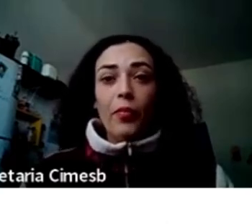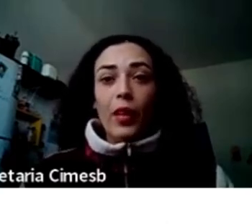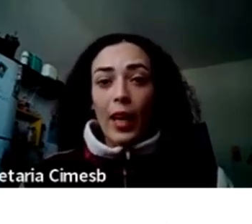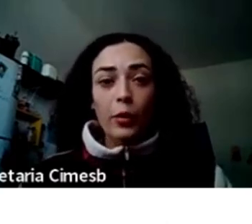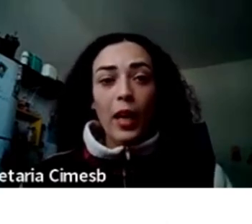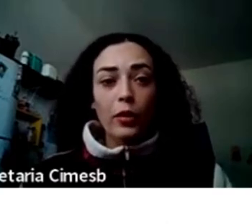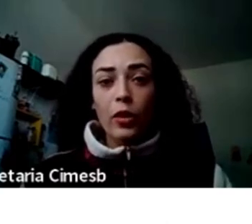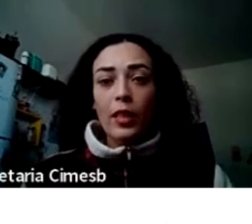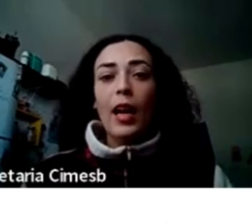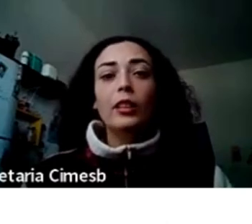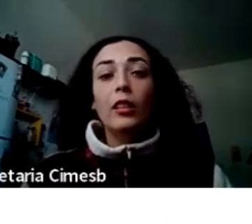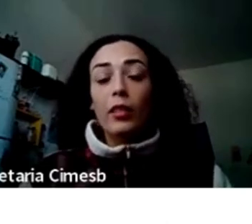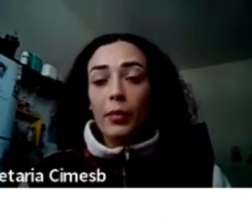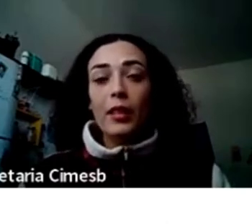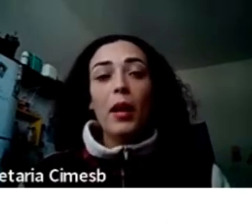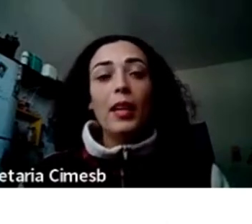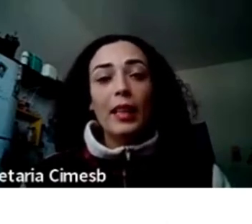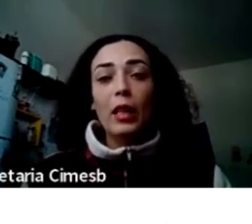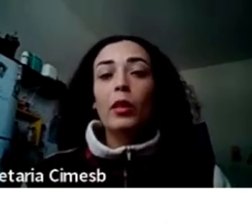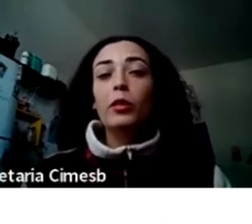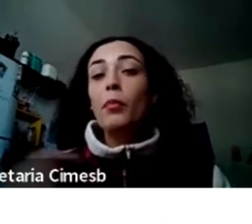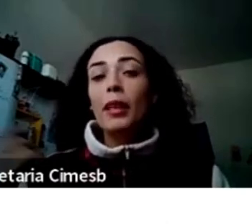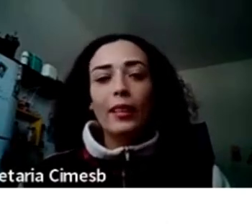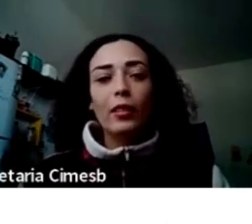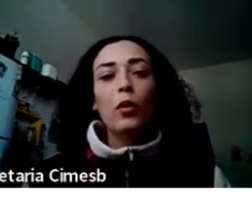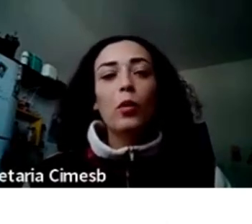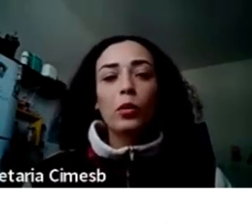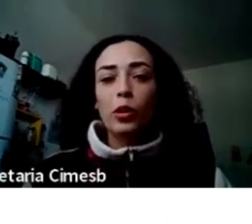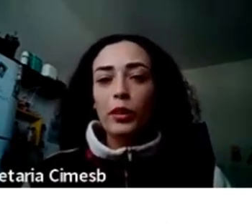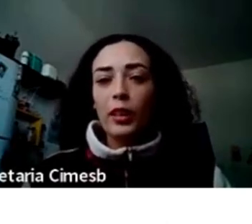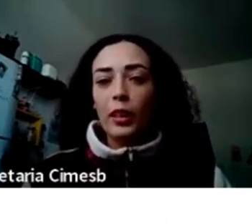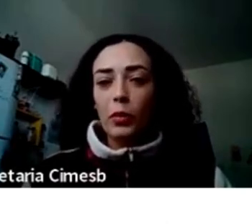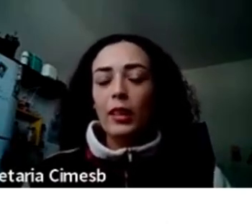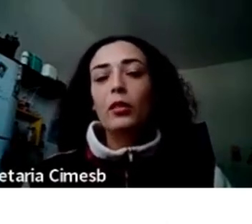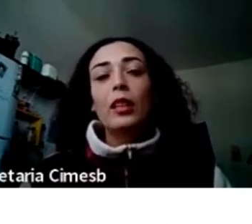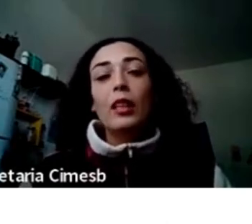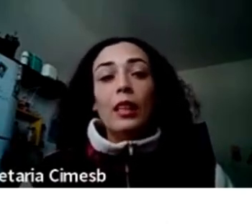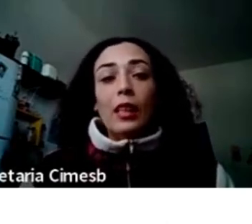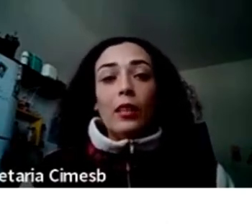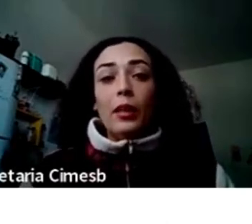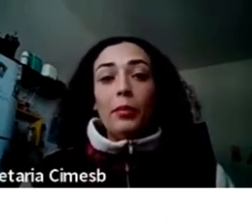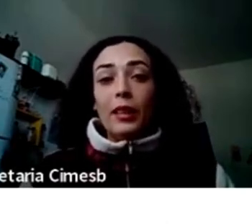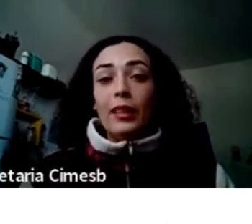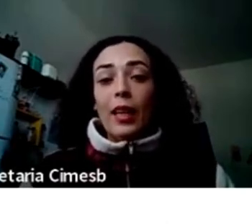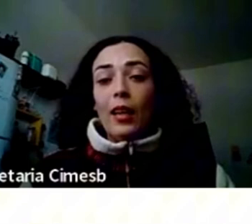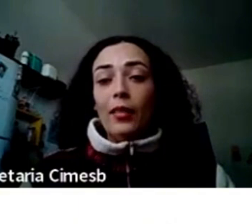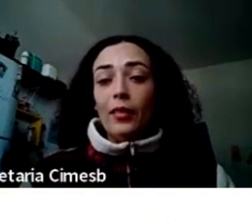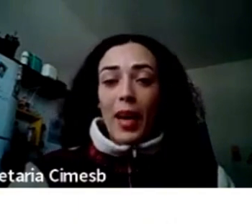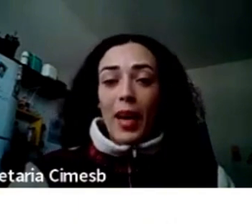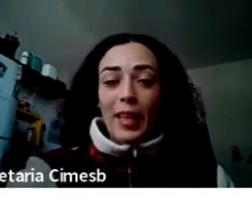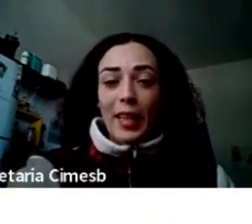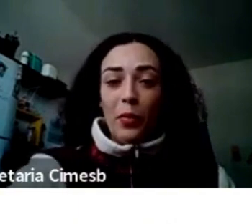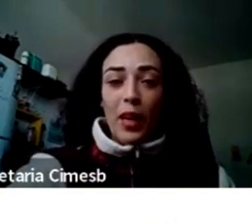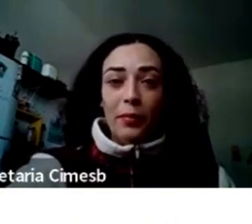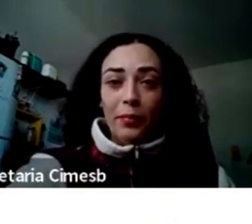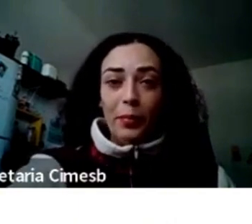também reeducar a sociedade. Não, Libras é uma língua, estou aprendendo lá o curso de pós-graduação. Então, Libras é